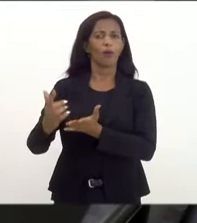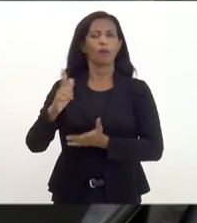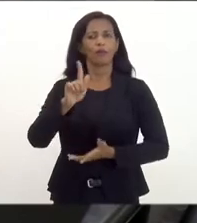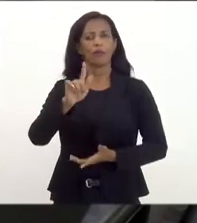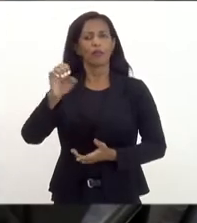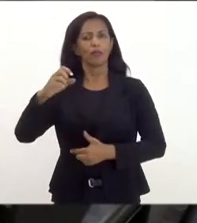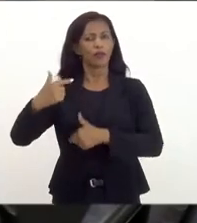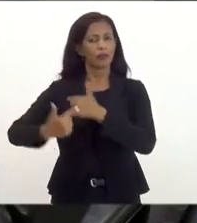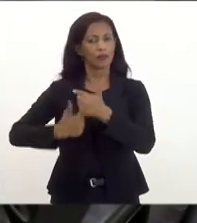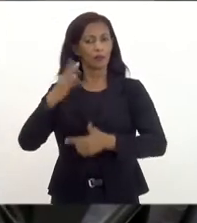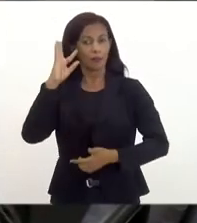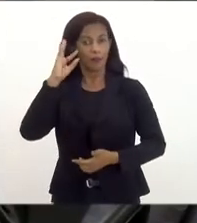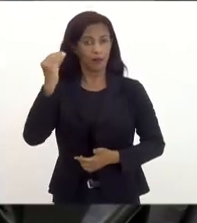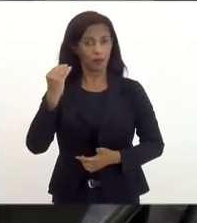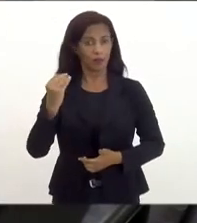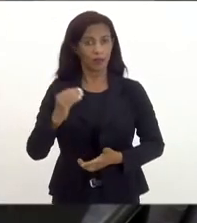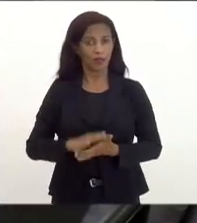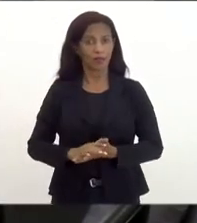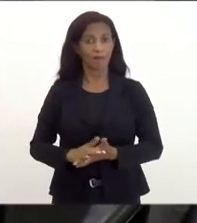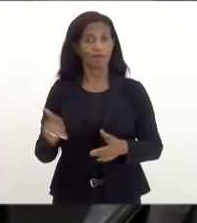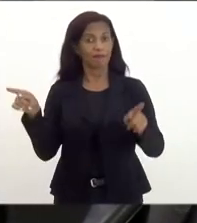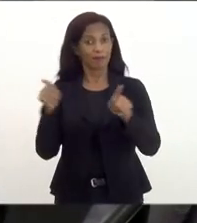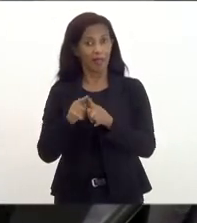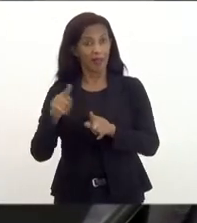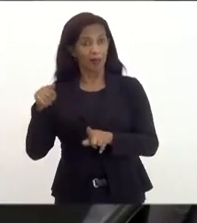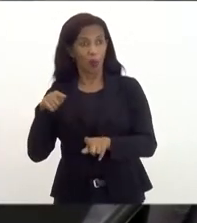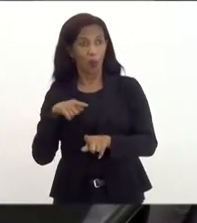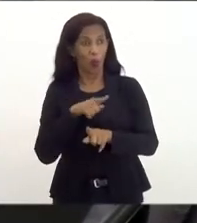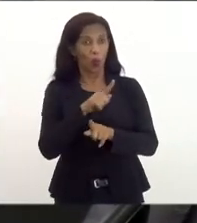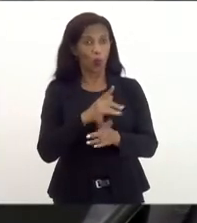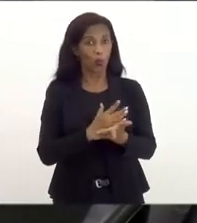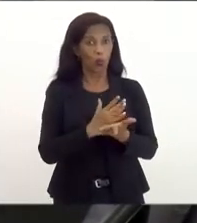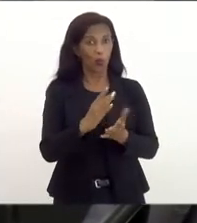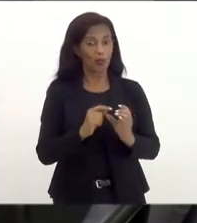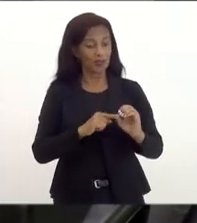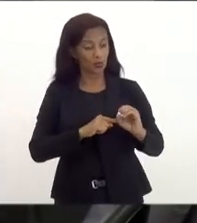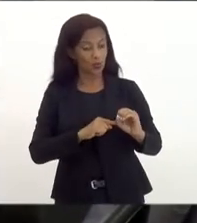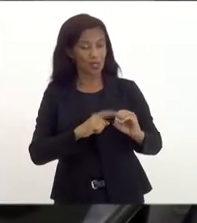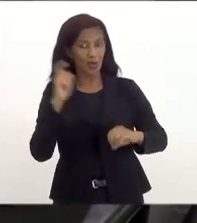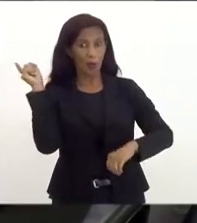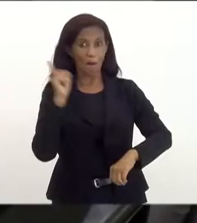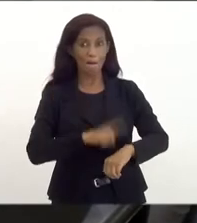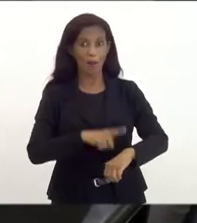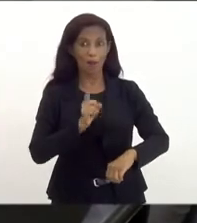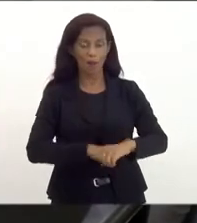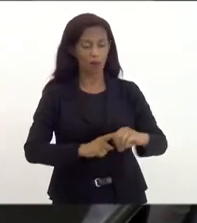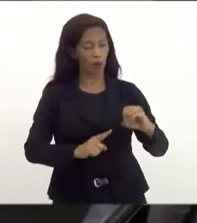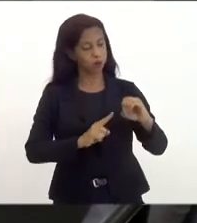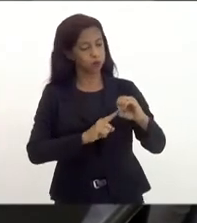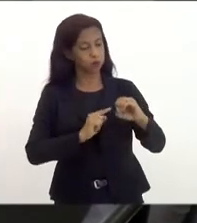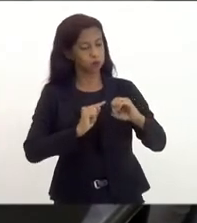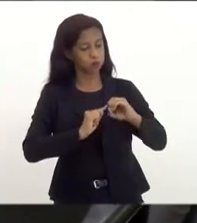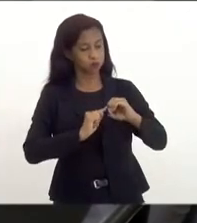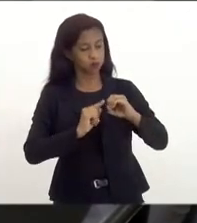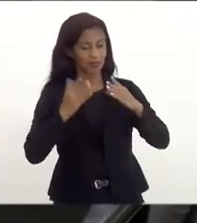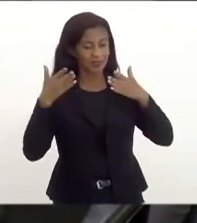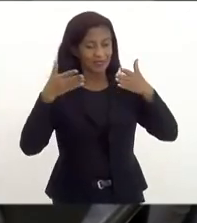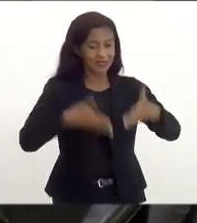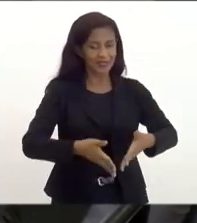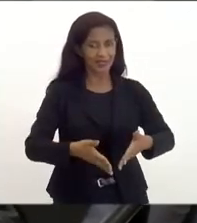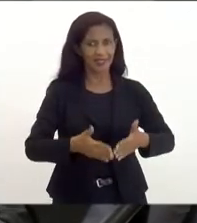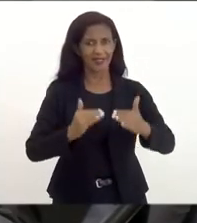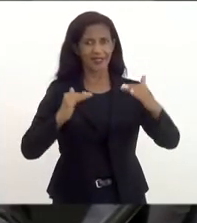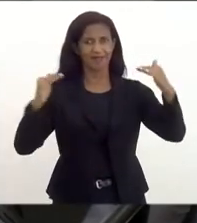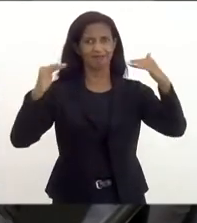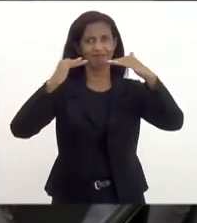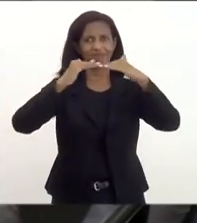lá da Jeová trabalhando para resolver mas tem aquelas que começam do zero naquele momento naquele momento em que a gente chega